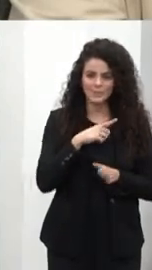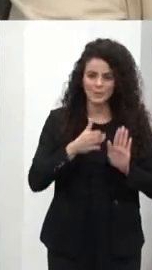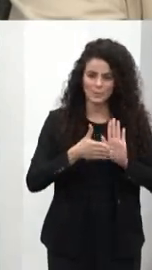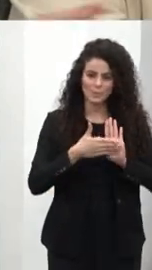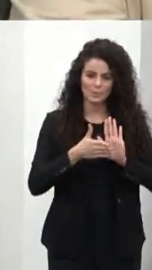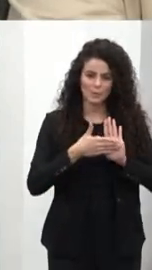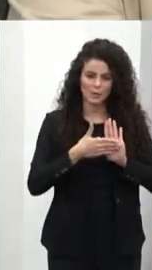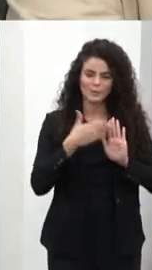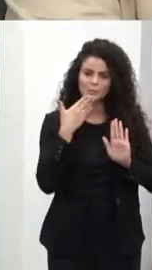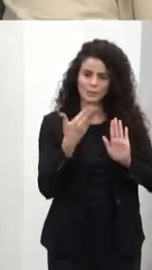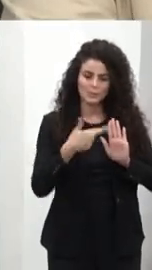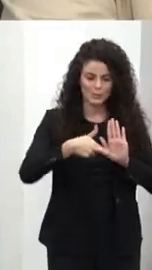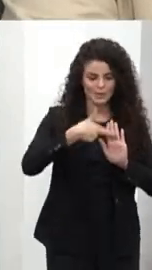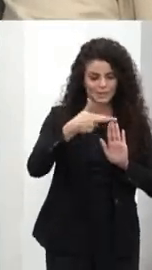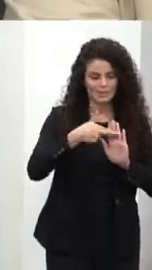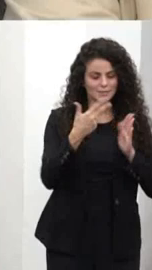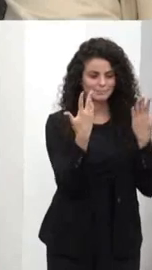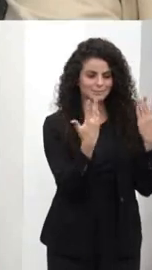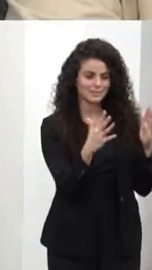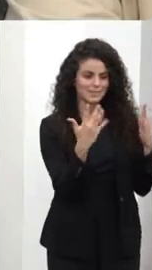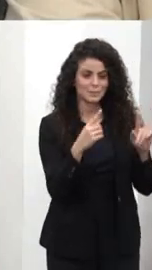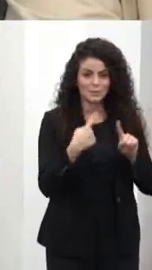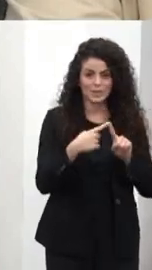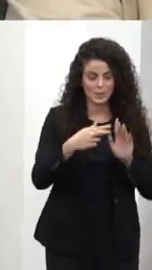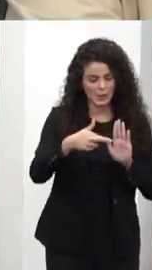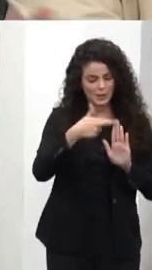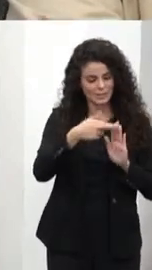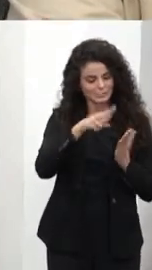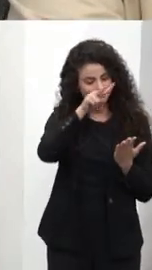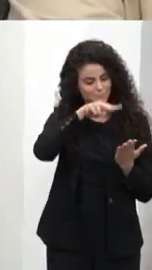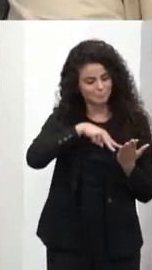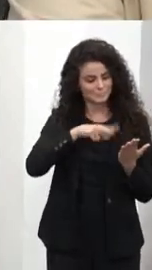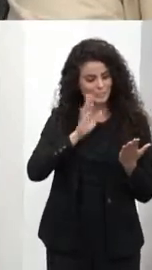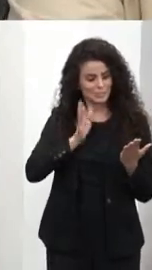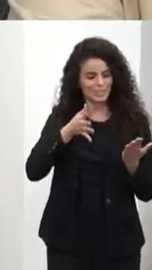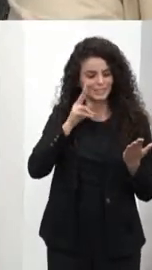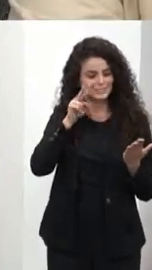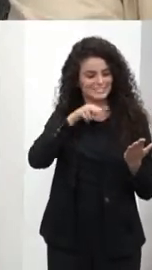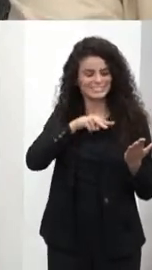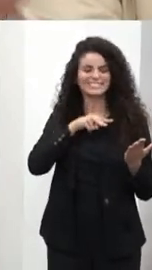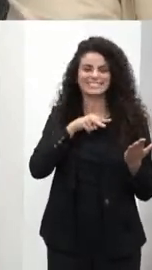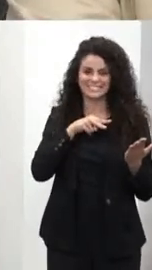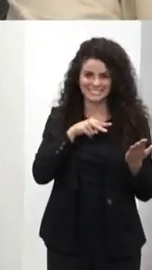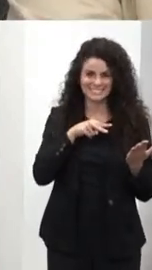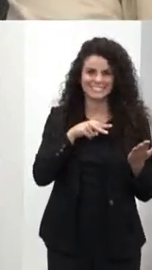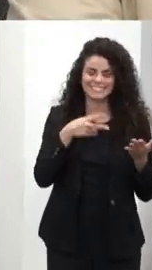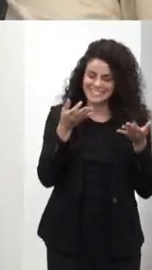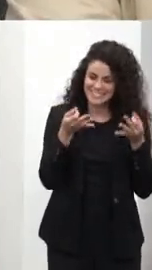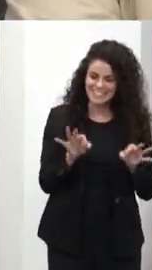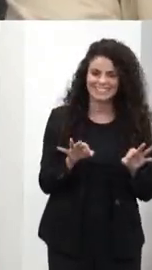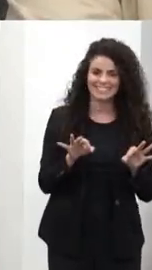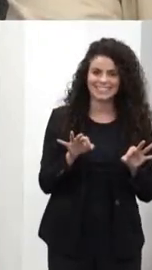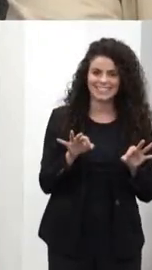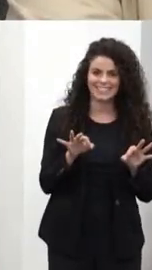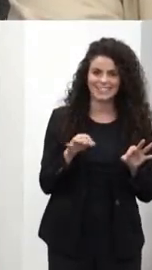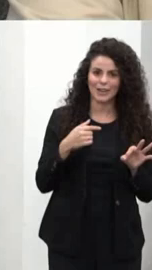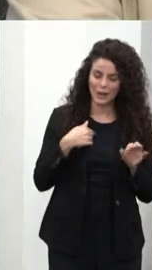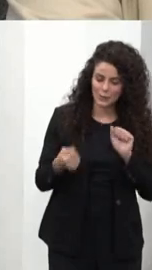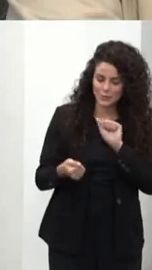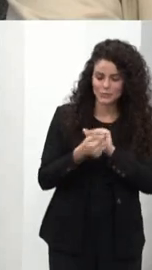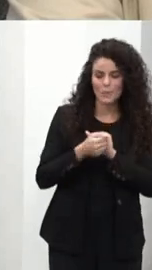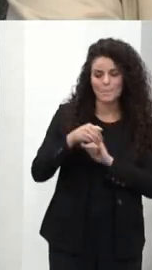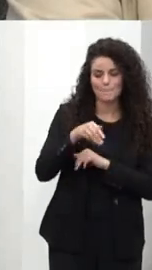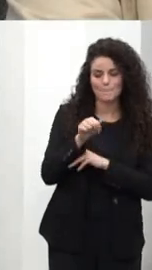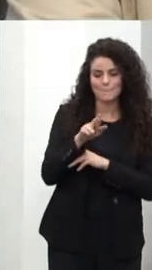requerimento parabenizá-lo quando chegou o requerimento já de cara né certeza né Mário Mota nós vamos aprovar